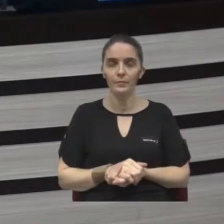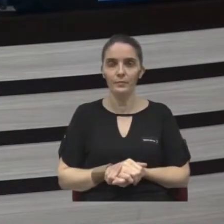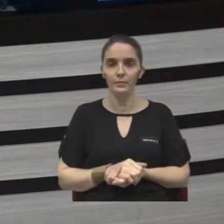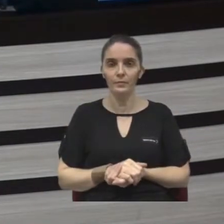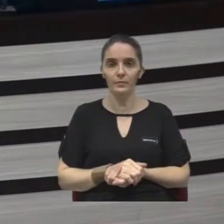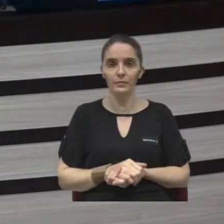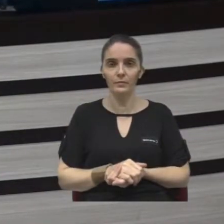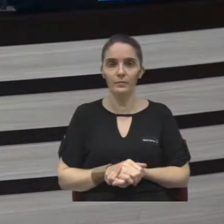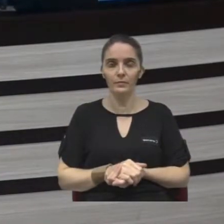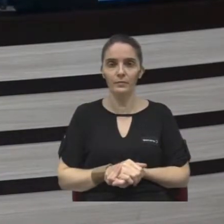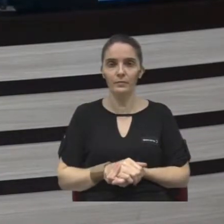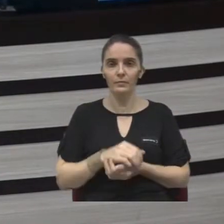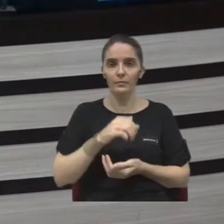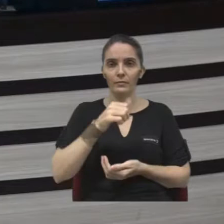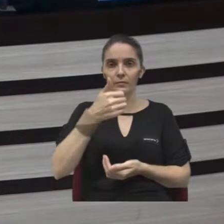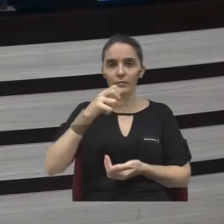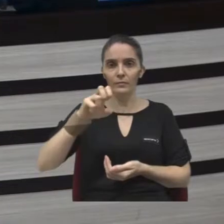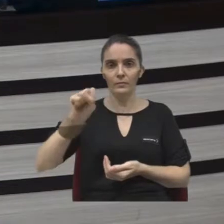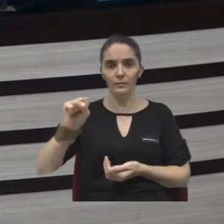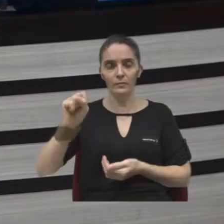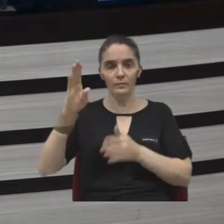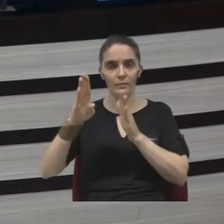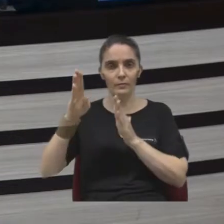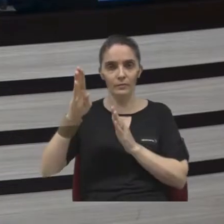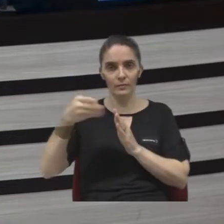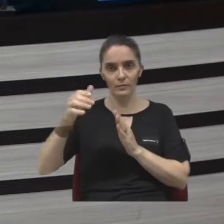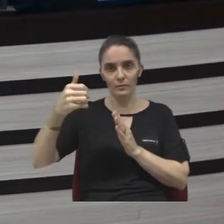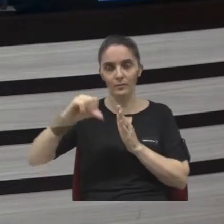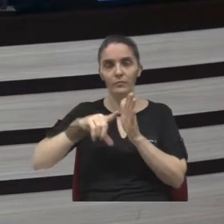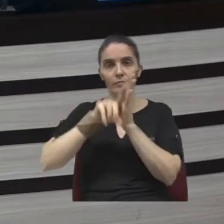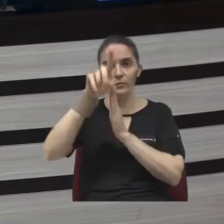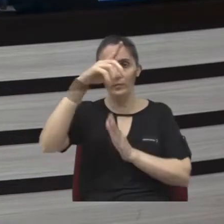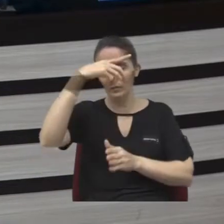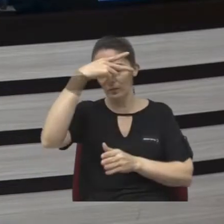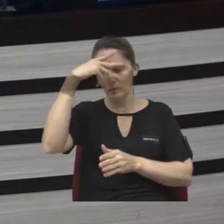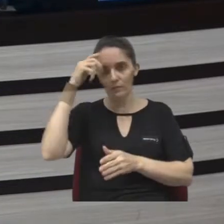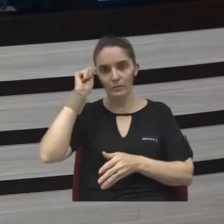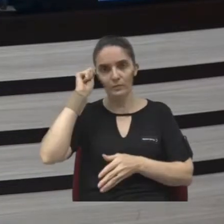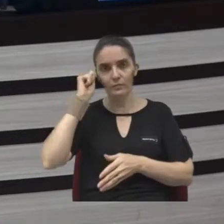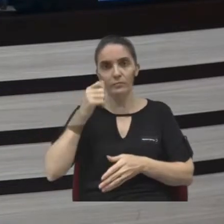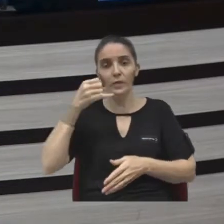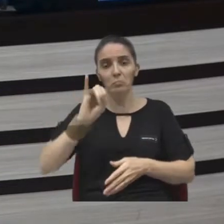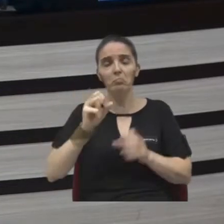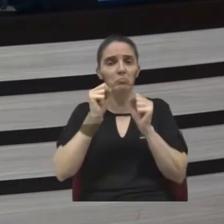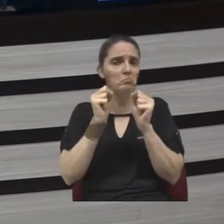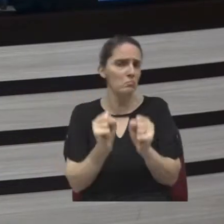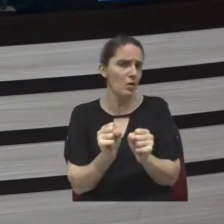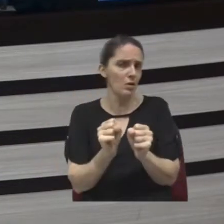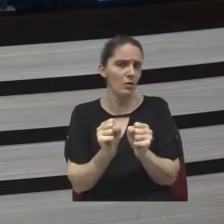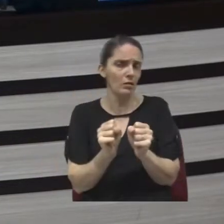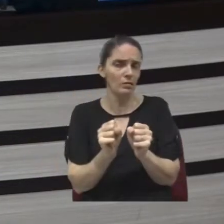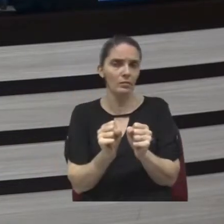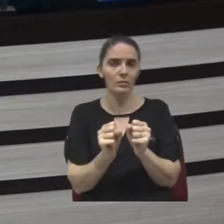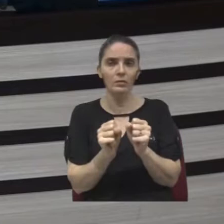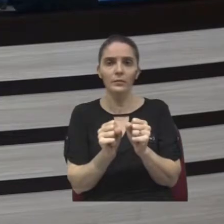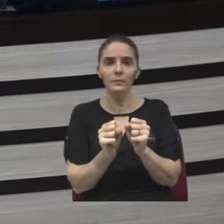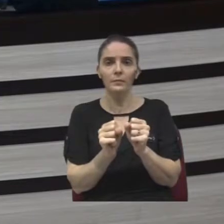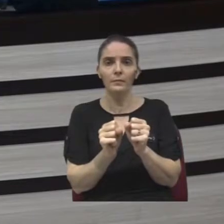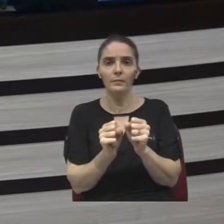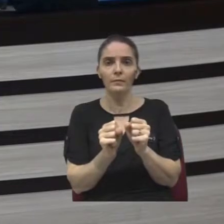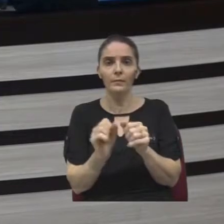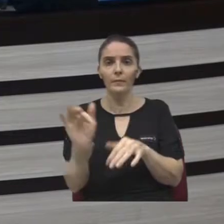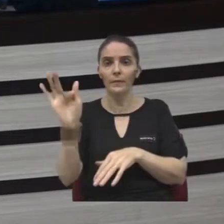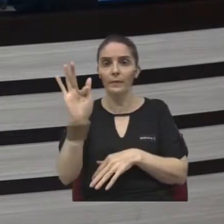Requerimento 58/2019 requer informações ao Poder Executivo sobre a possibilidade de implantação de uma faculdade